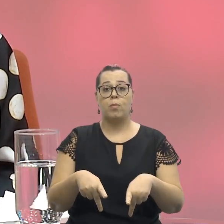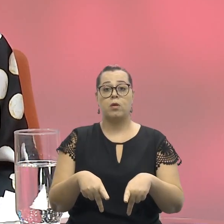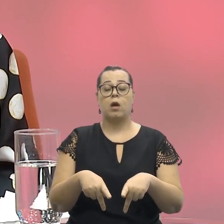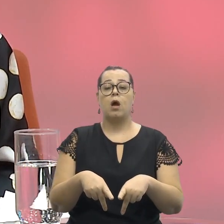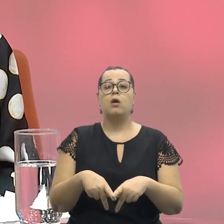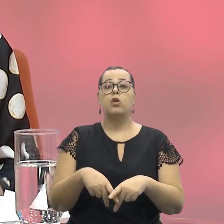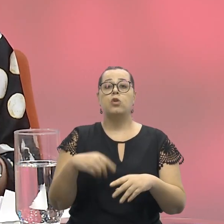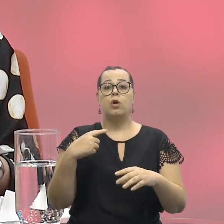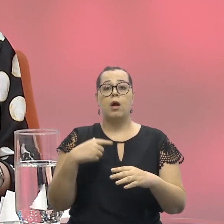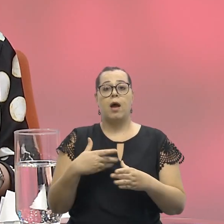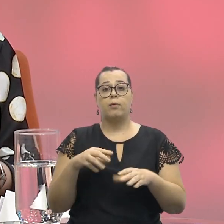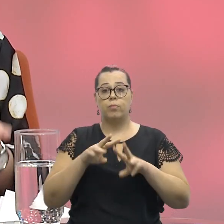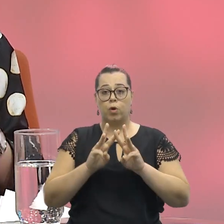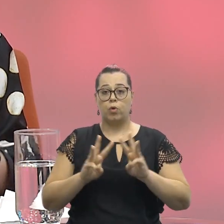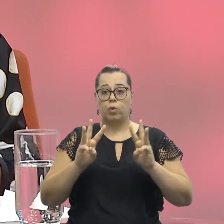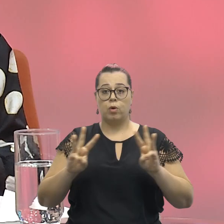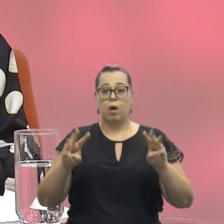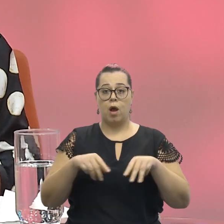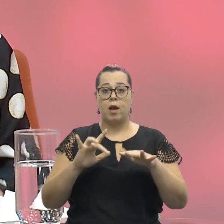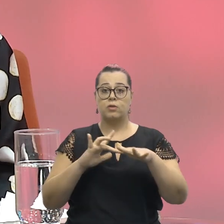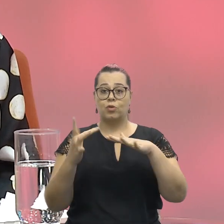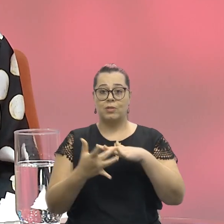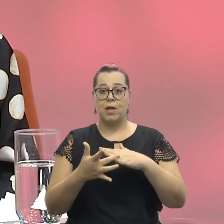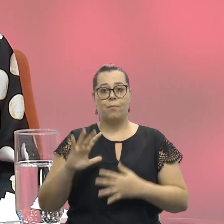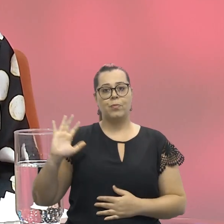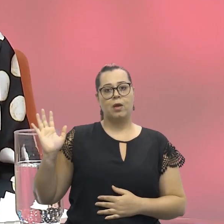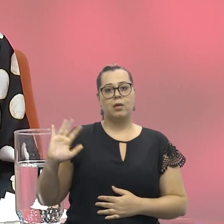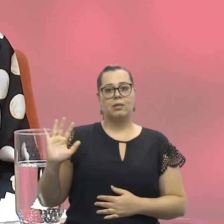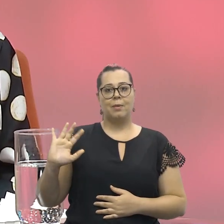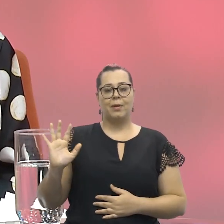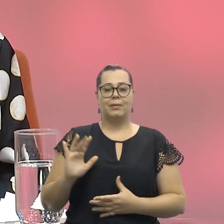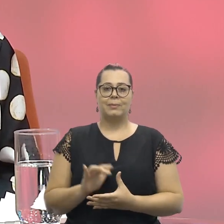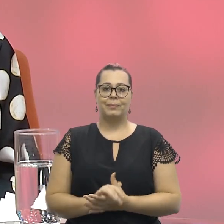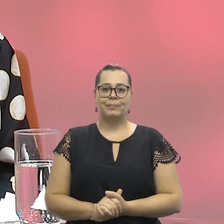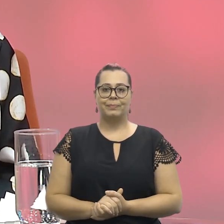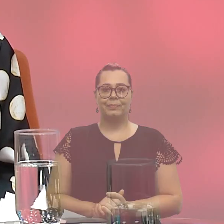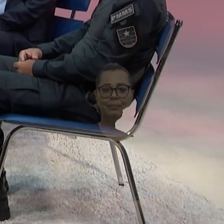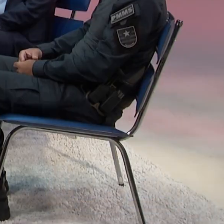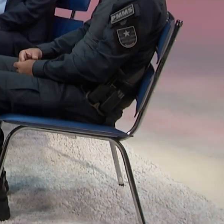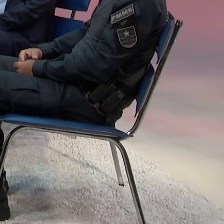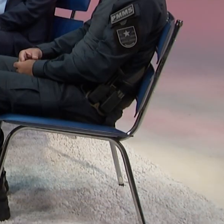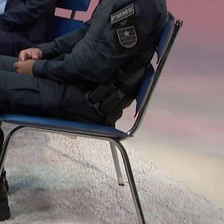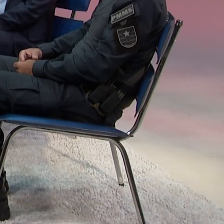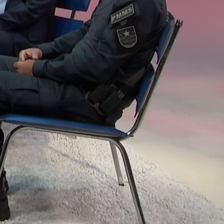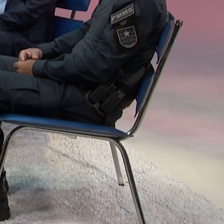públicas para a nossa cidade pelo site e pelas redes sociais. E até mais!